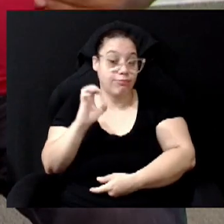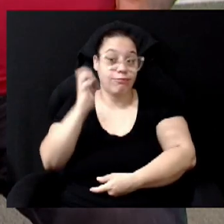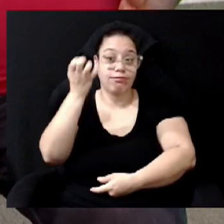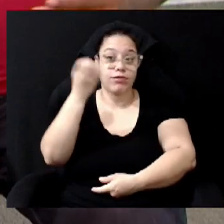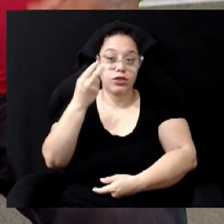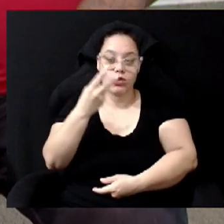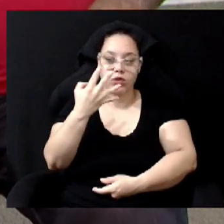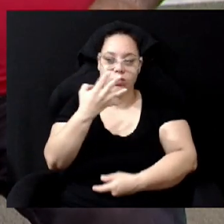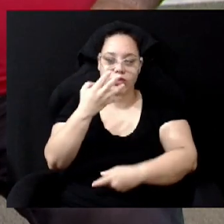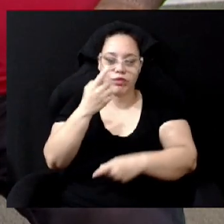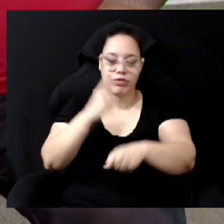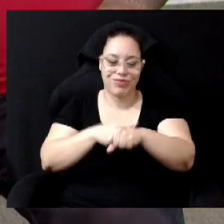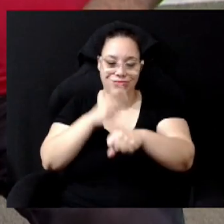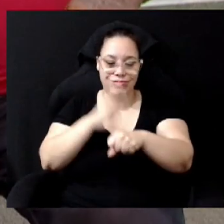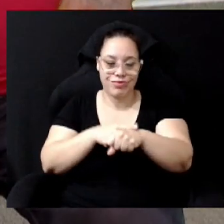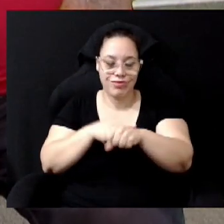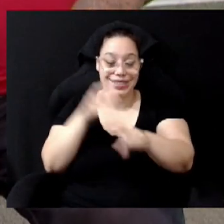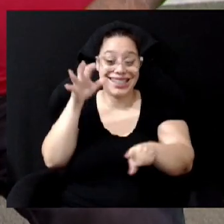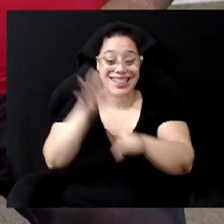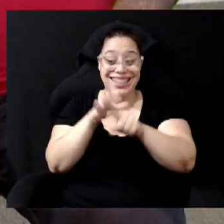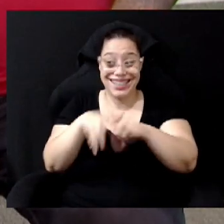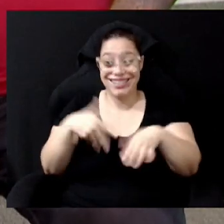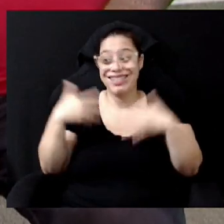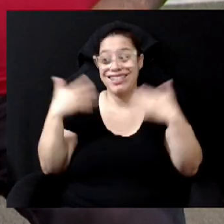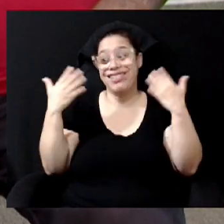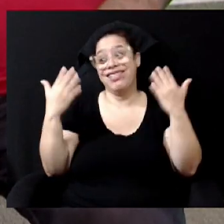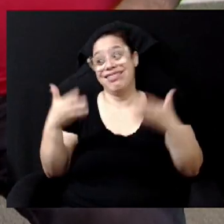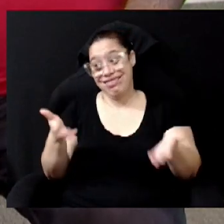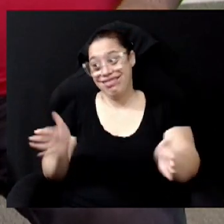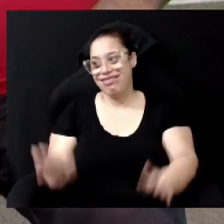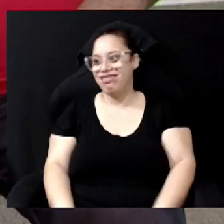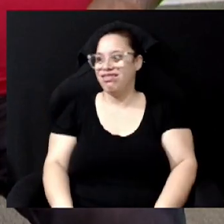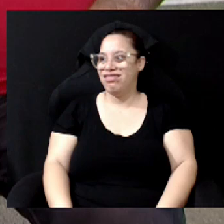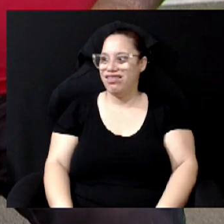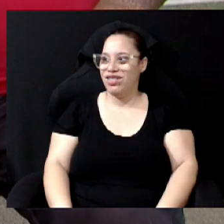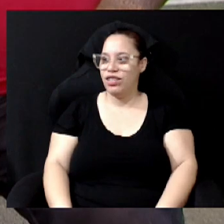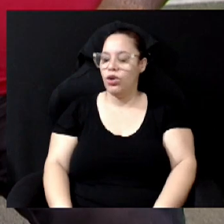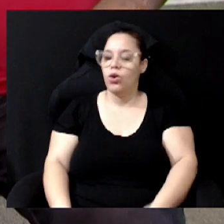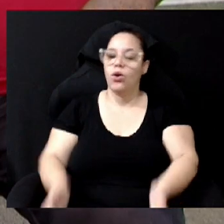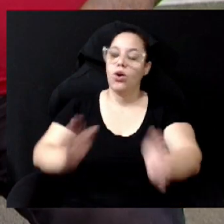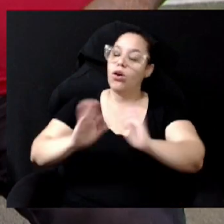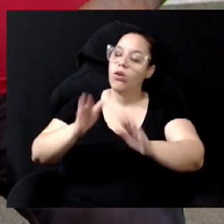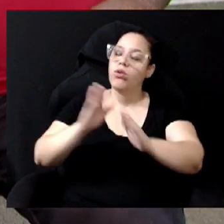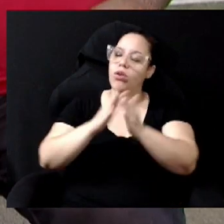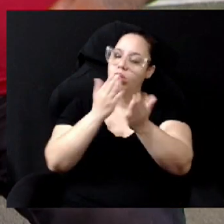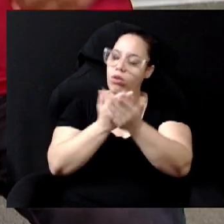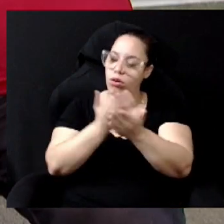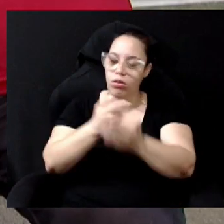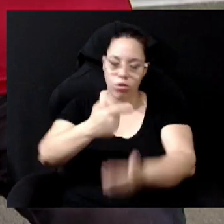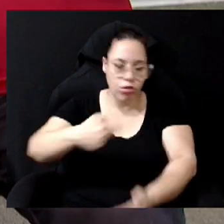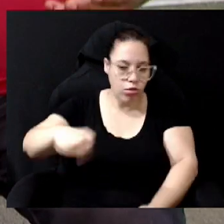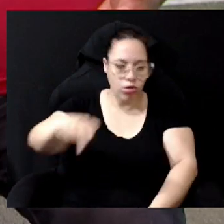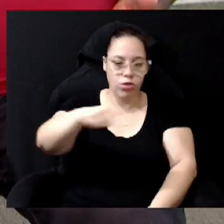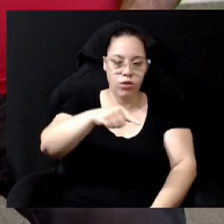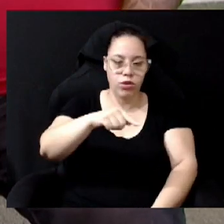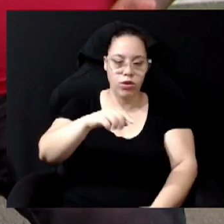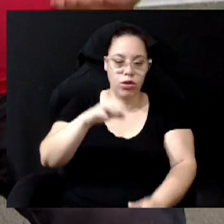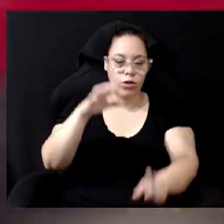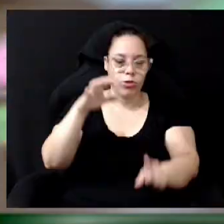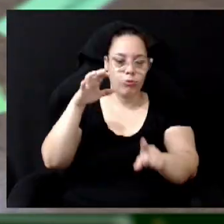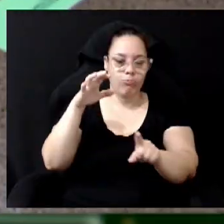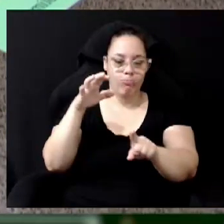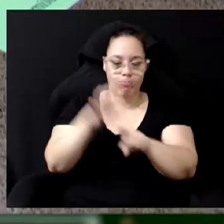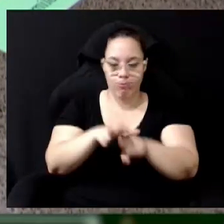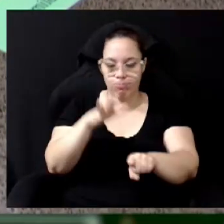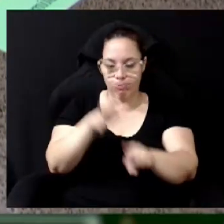O bullying já é grave, né? A violência é gravíssima, acontece durante o período que você está na escola e em outros espaços. O cyberbullying acontece 24 horas por dia